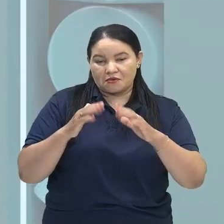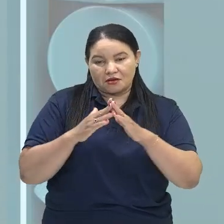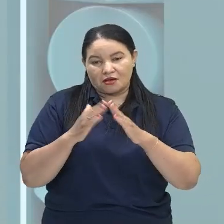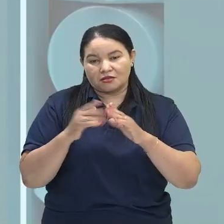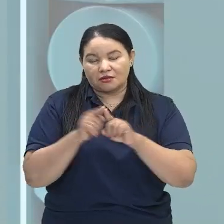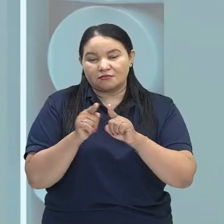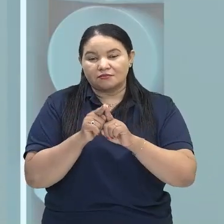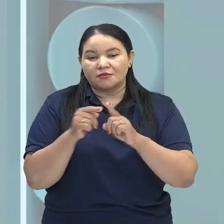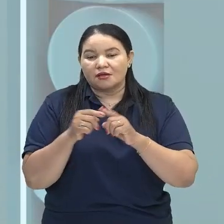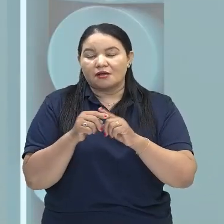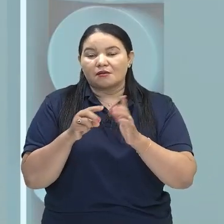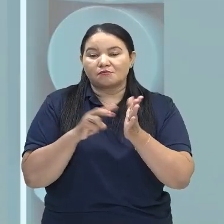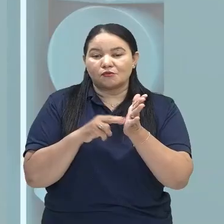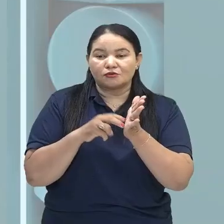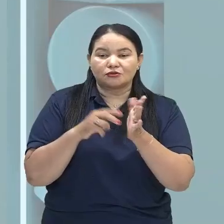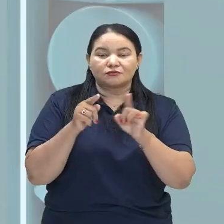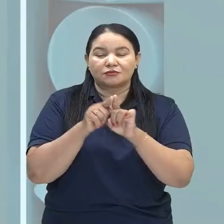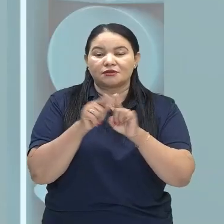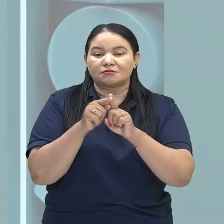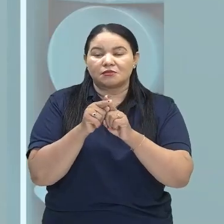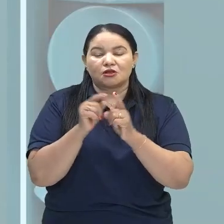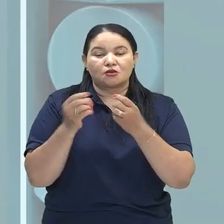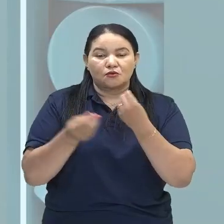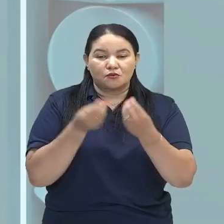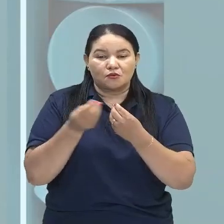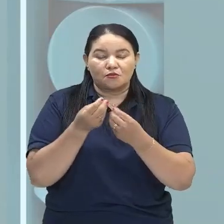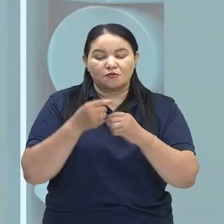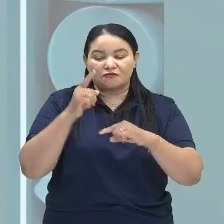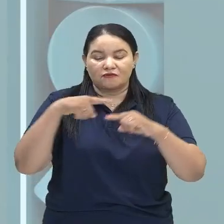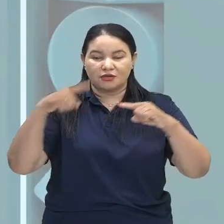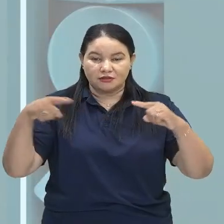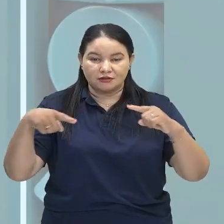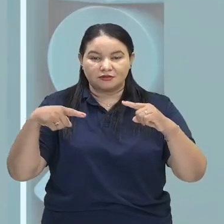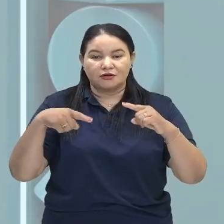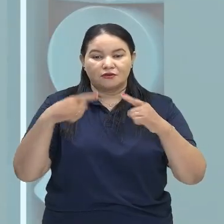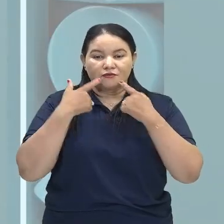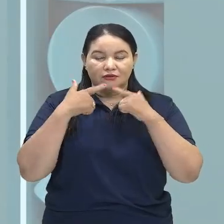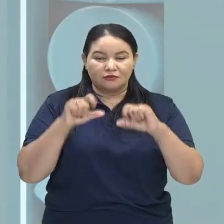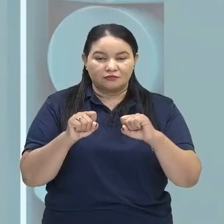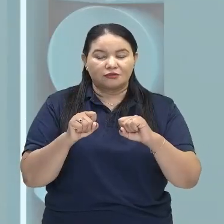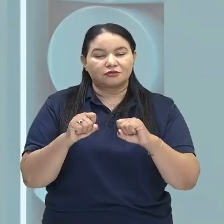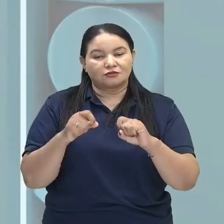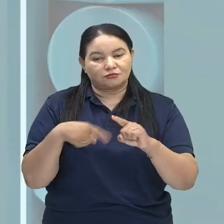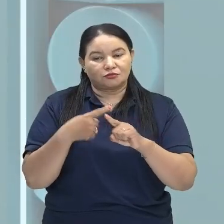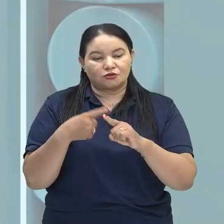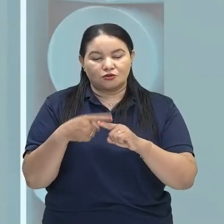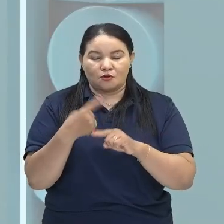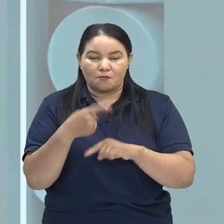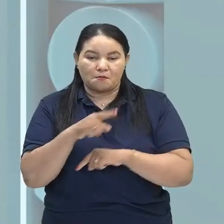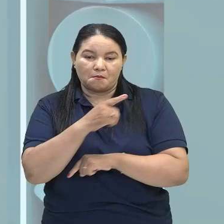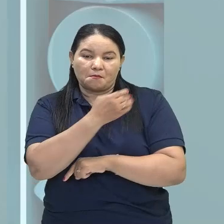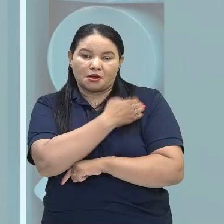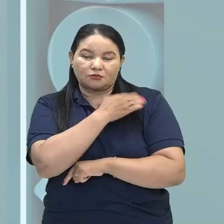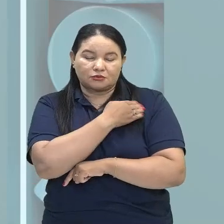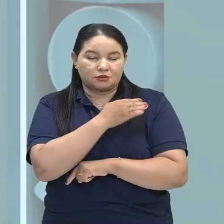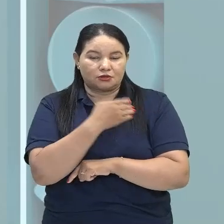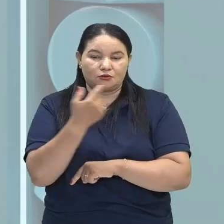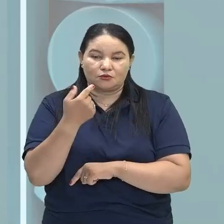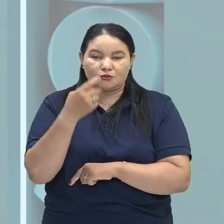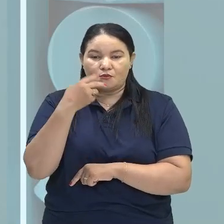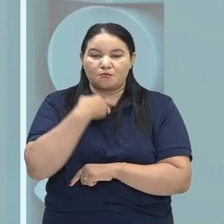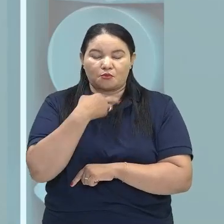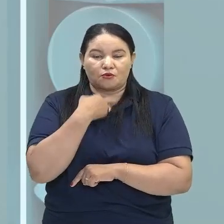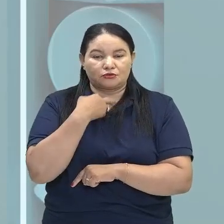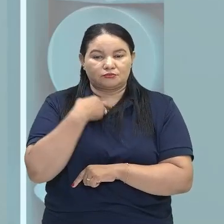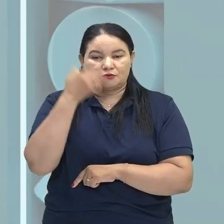motivos e as razões que ocorrem a variação linguística. E isso não é motivo de nós termos preconceito contra a pessoa.